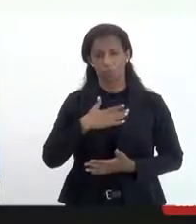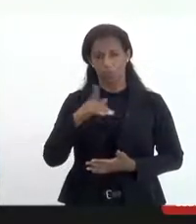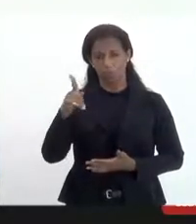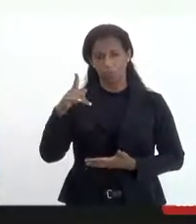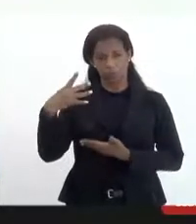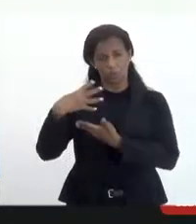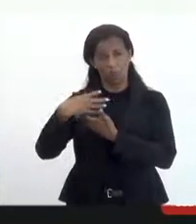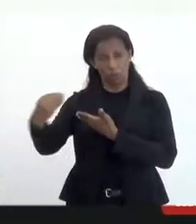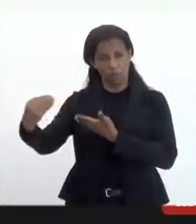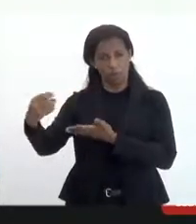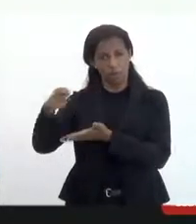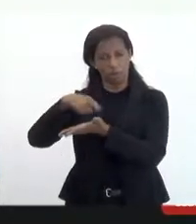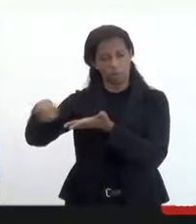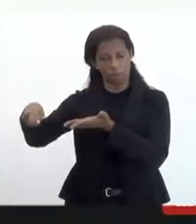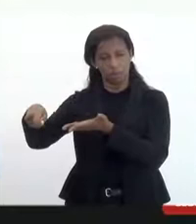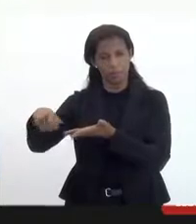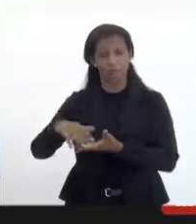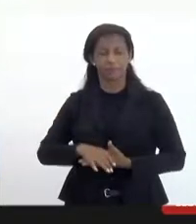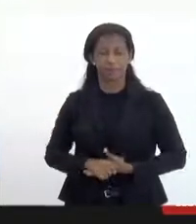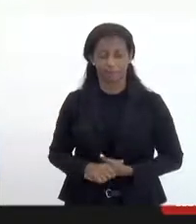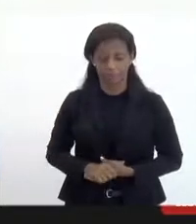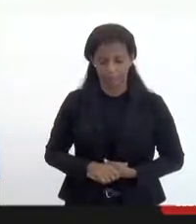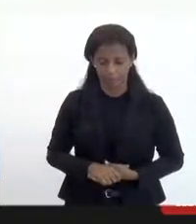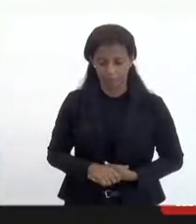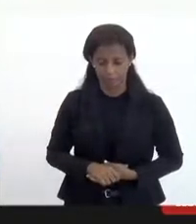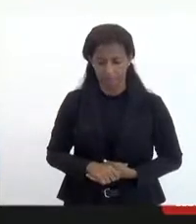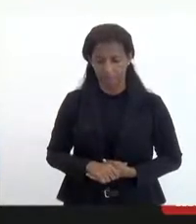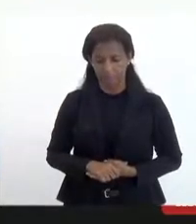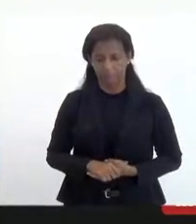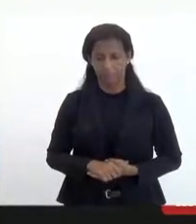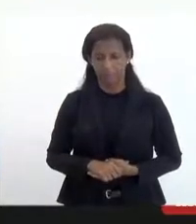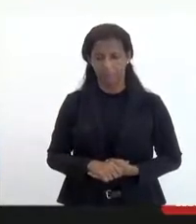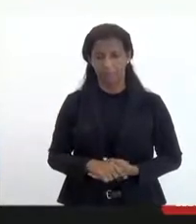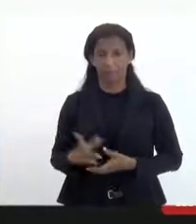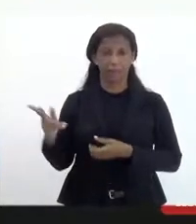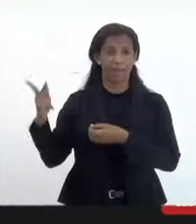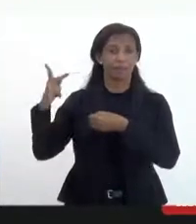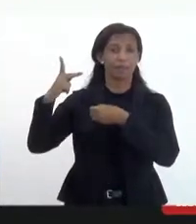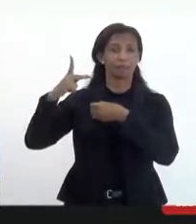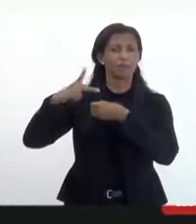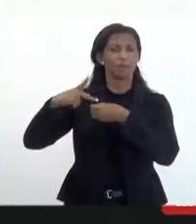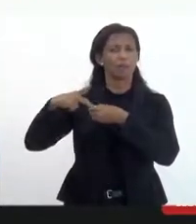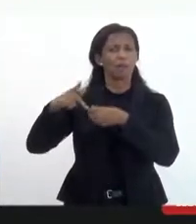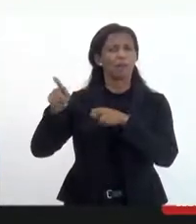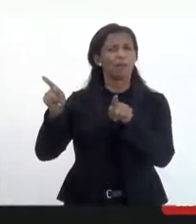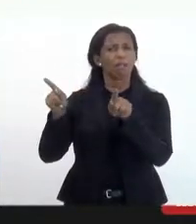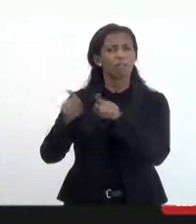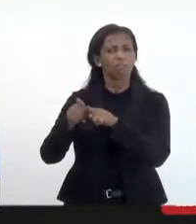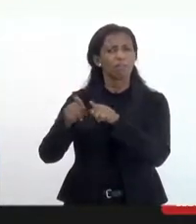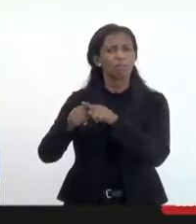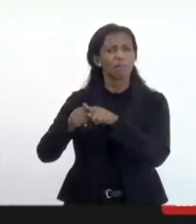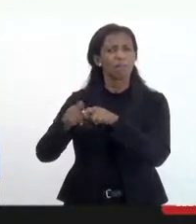anotasse é que a Petrobras também faz um rating